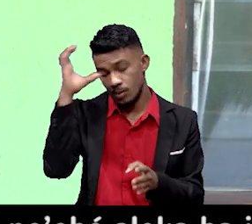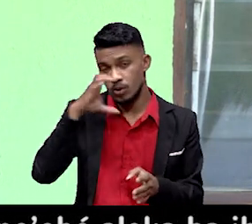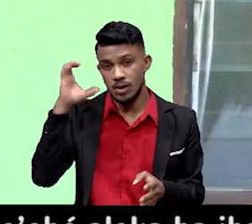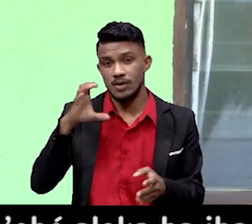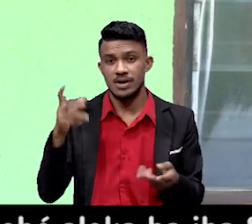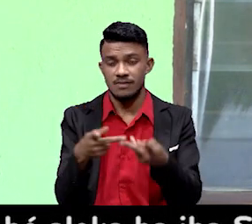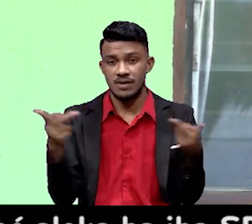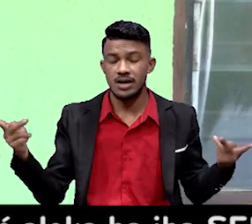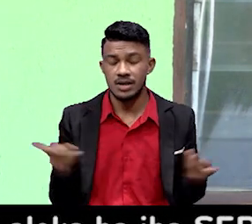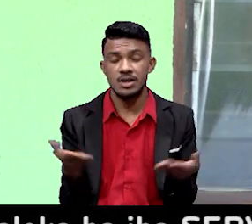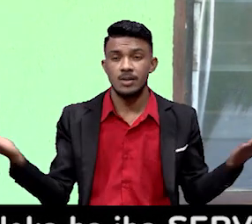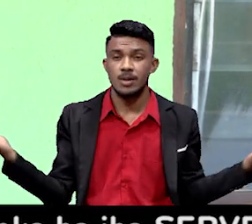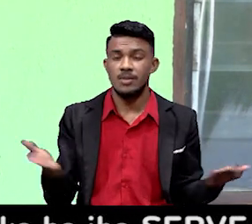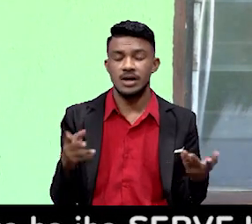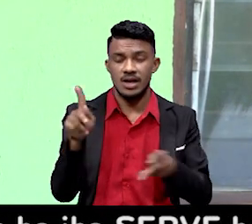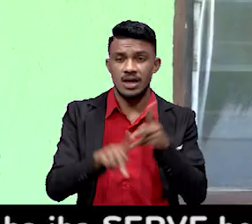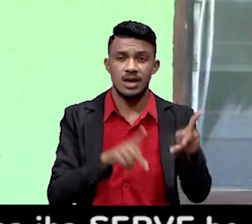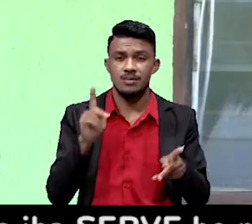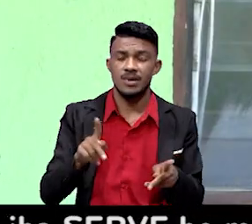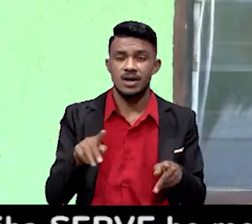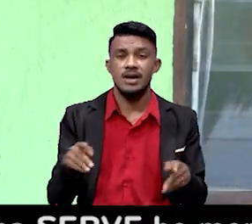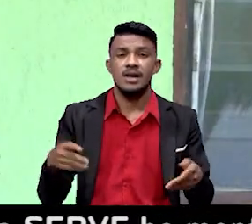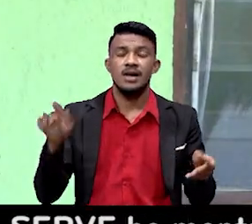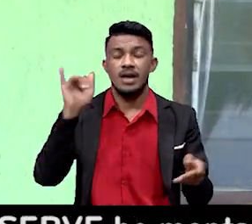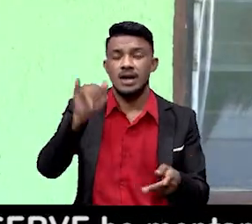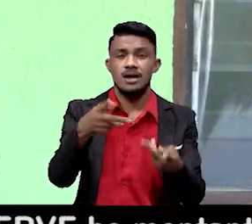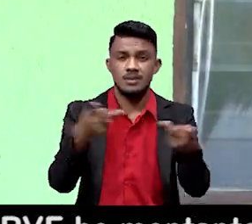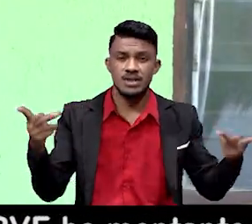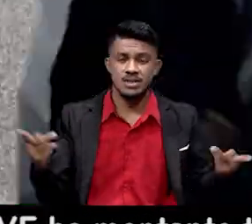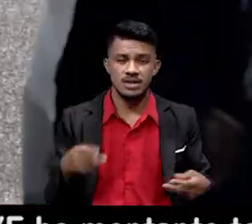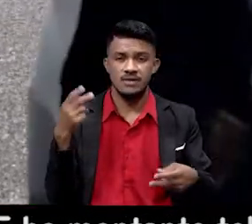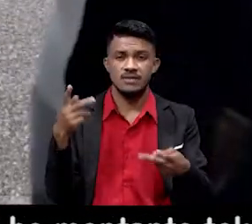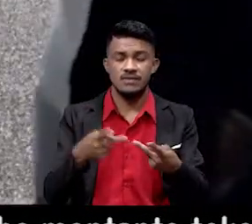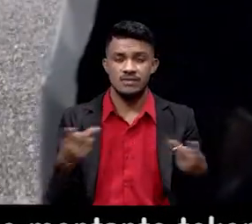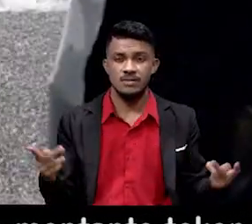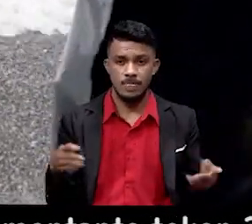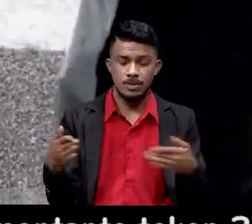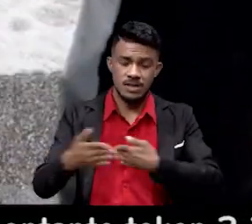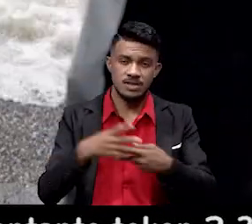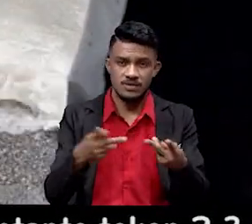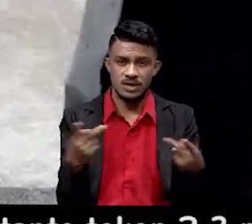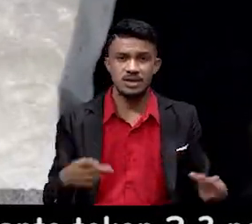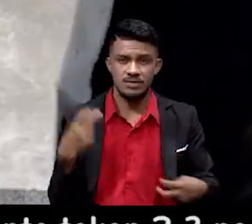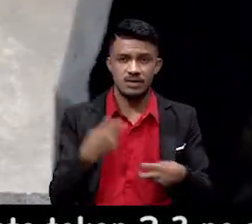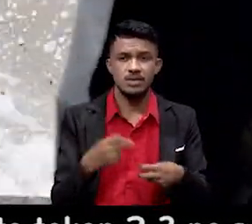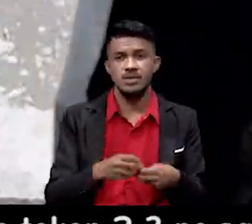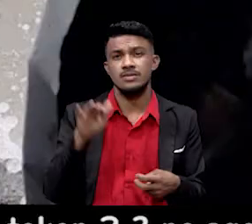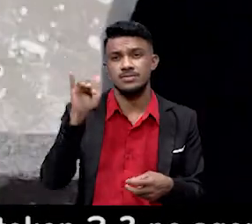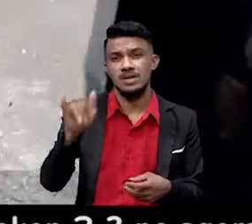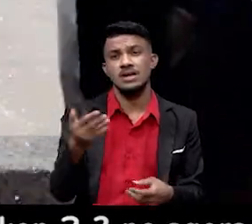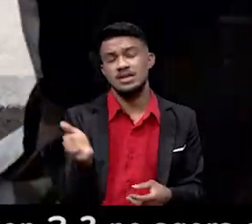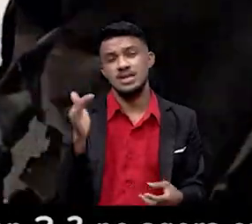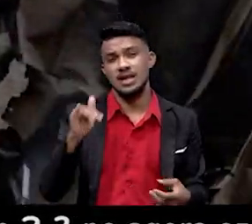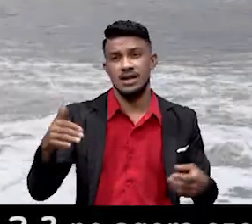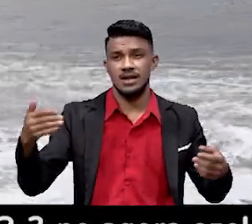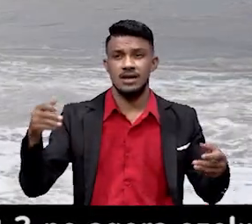a populasaun sira hela basic bane ting atu evakua ba. Ne. Sira tem que ser ia plano fixo